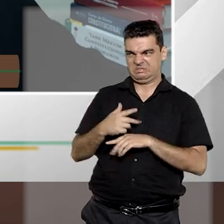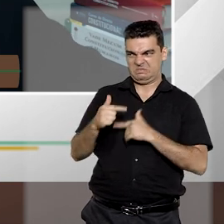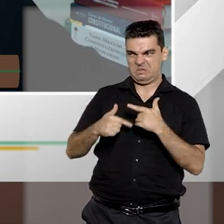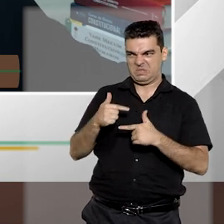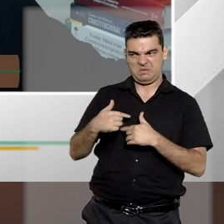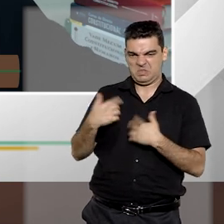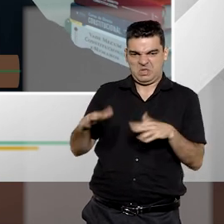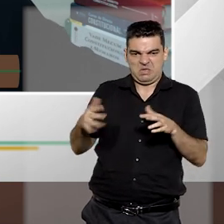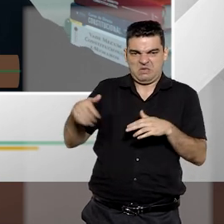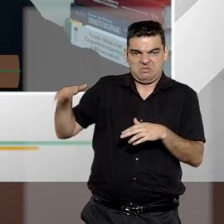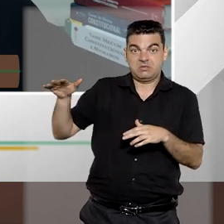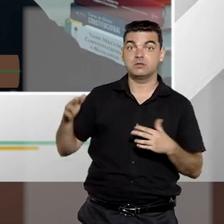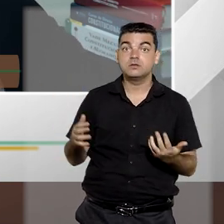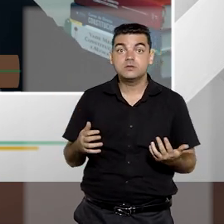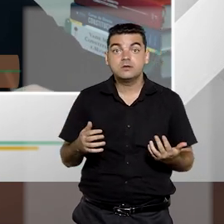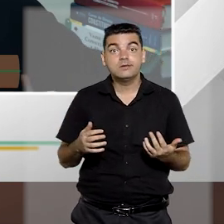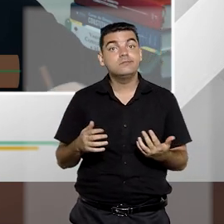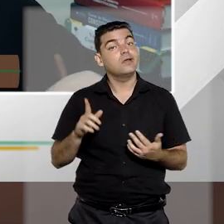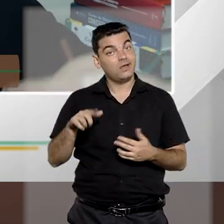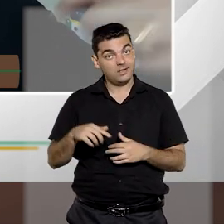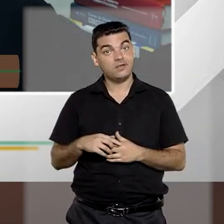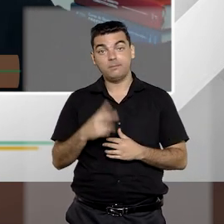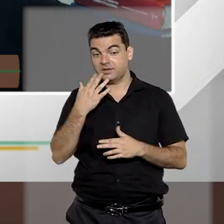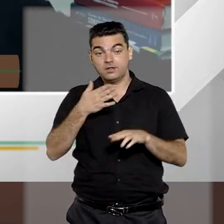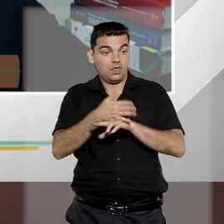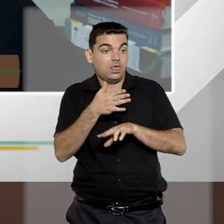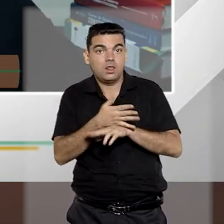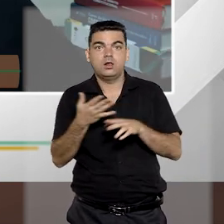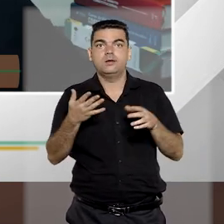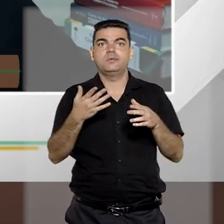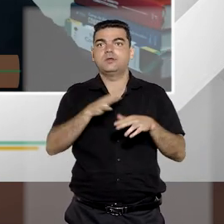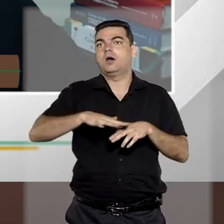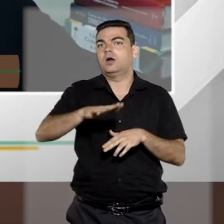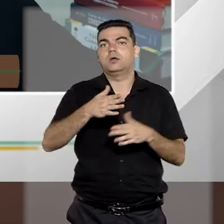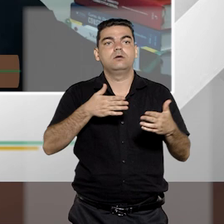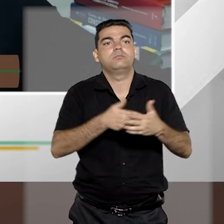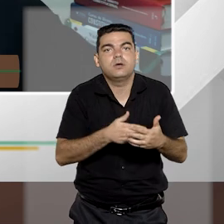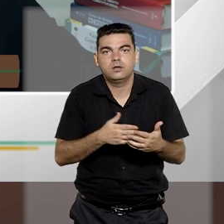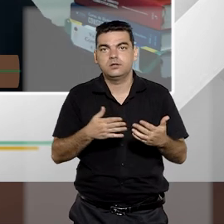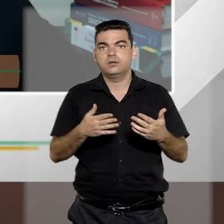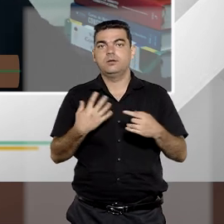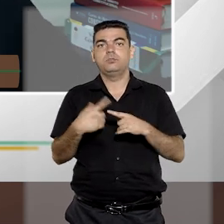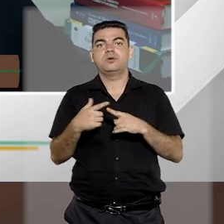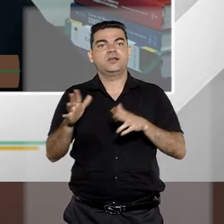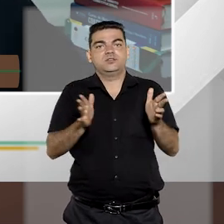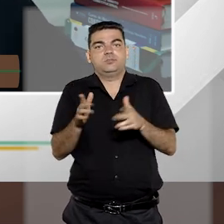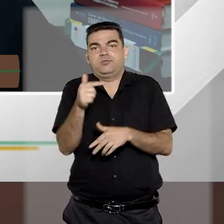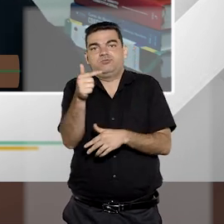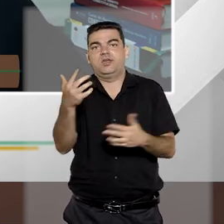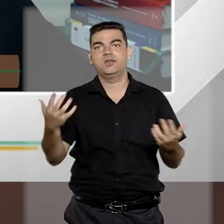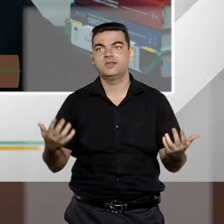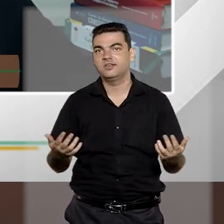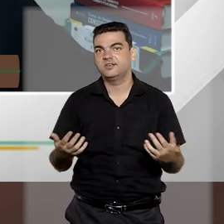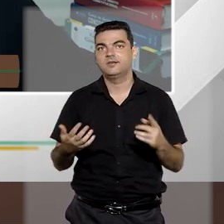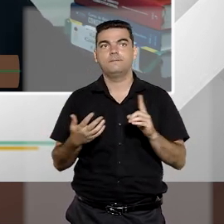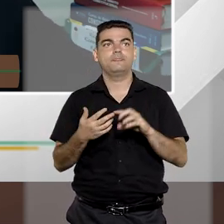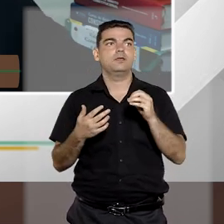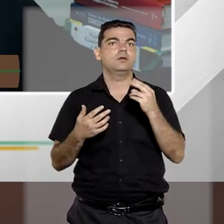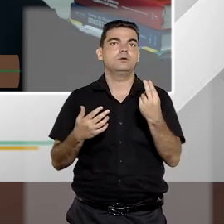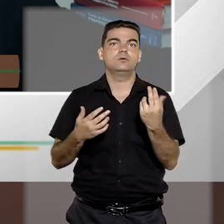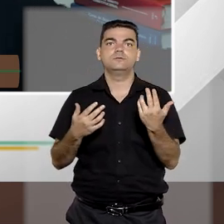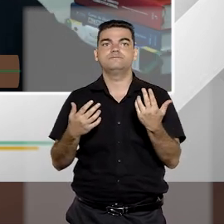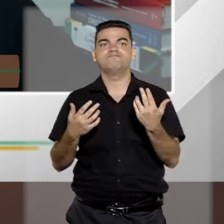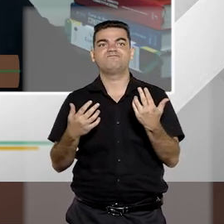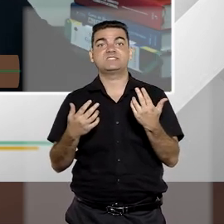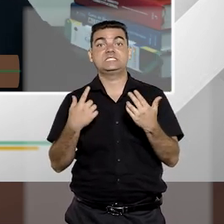momento em que, né, é muito fácil o pessoal imaginar, a pessoa não consegue acessar determinado ambiente pela falta de acessibilidade, por exemplo. Ou quando